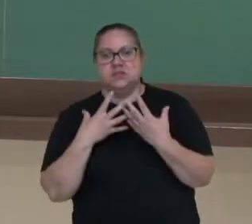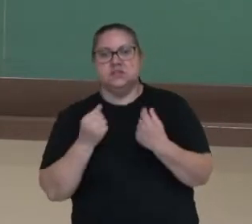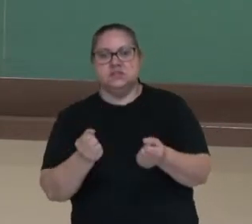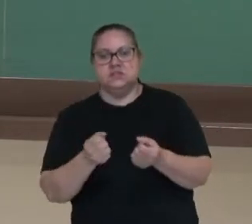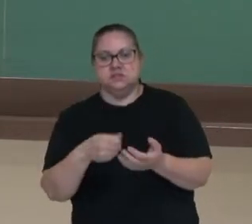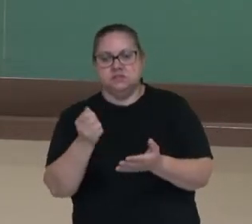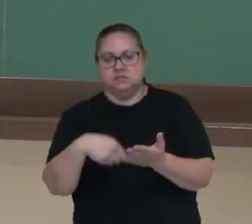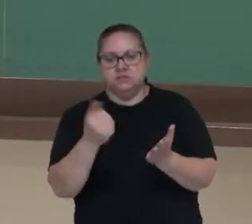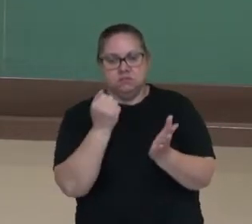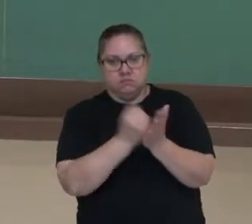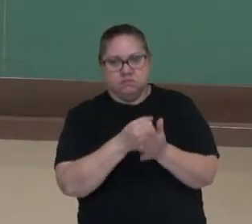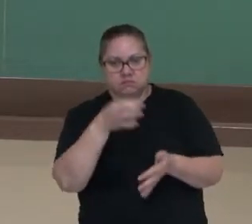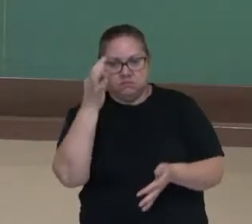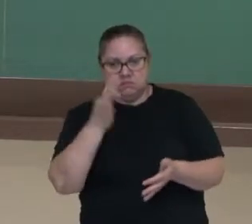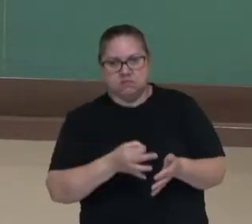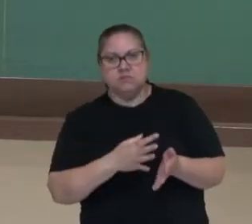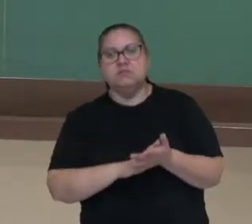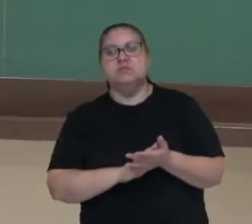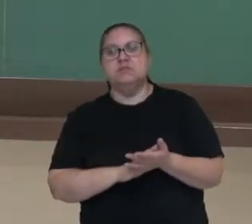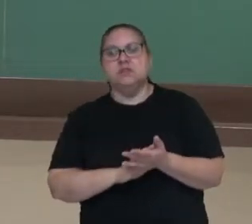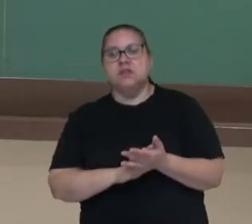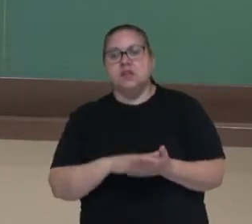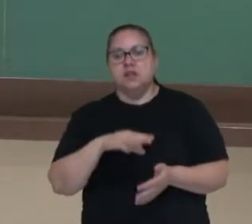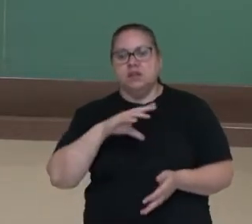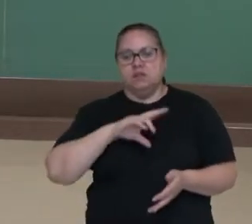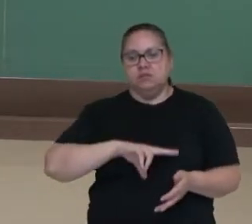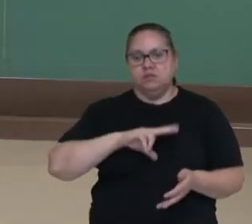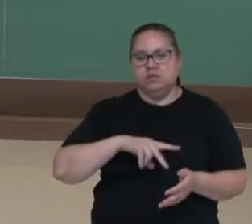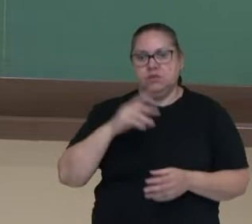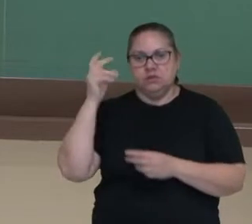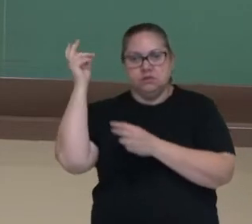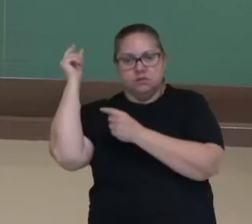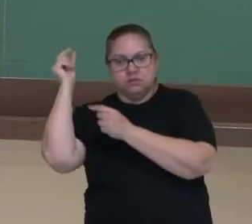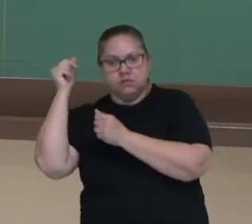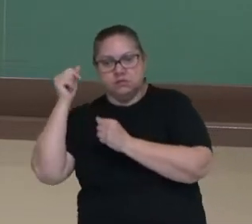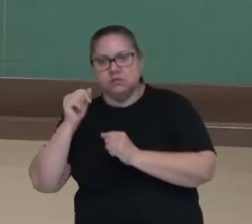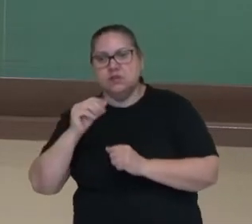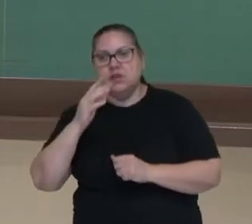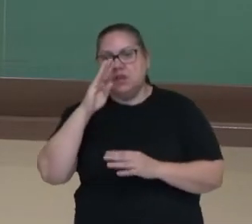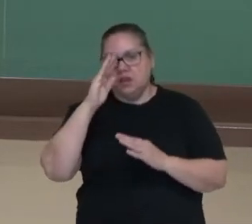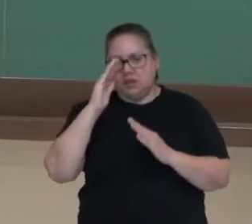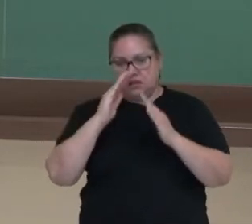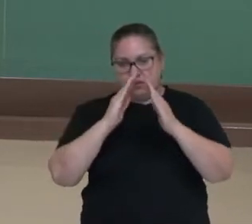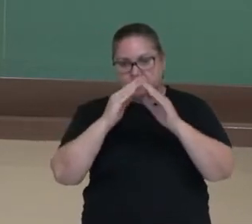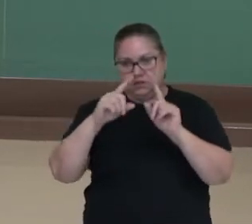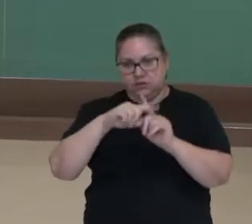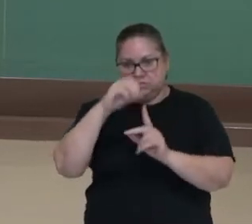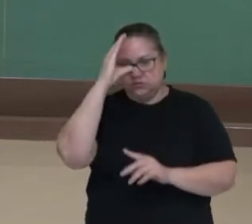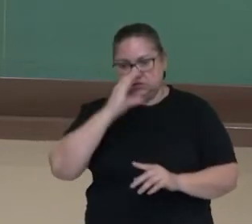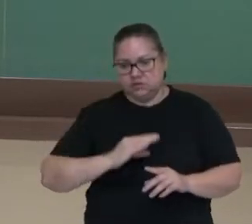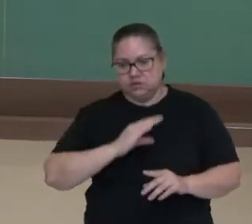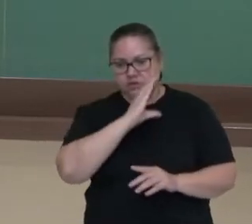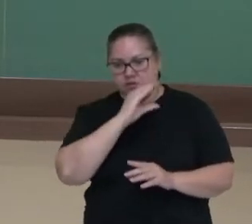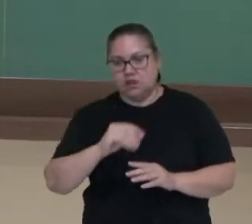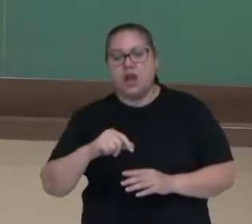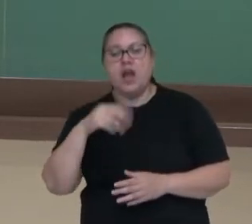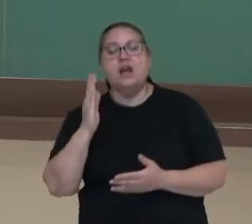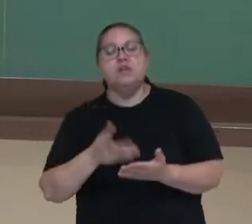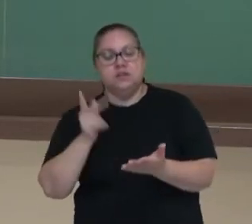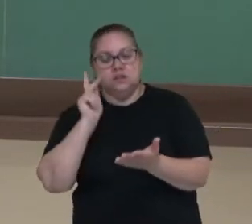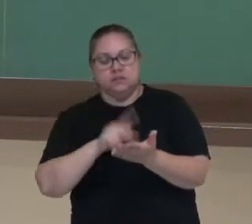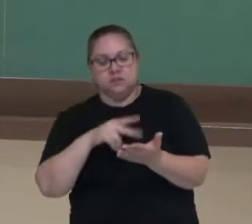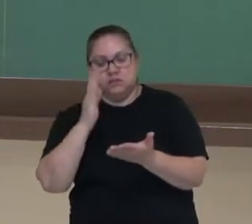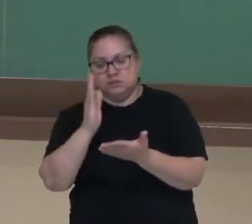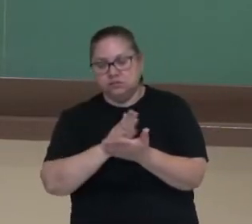cartório legitimando esse acordão aí entre Portugal e Espanha, e a Igreja Católica falou assim, agora está finalizado, está legitimado a